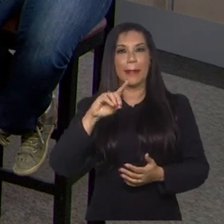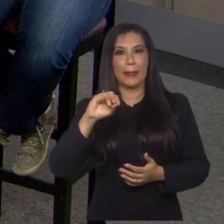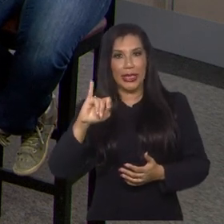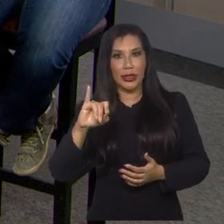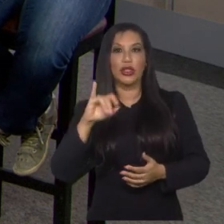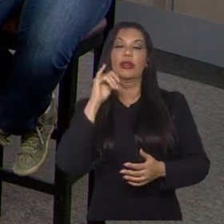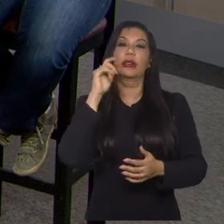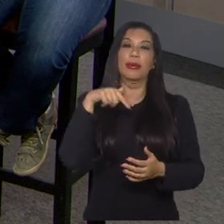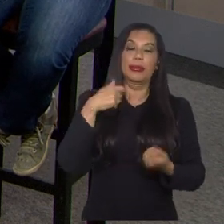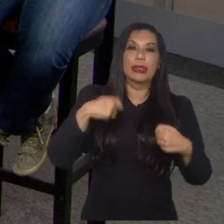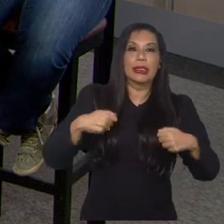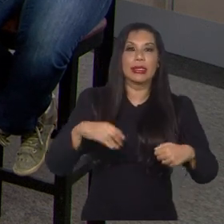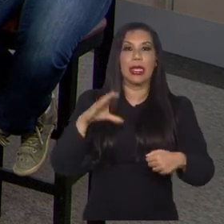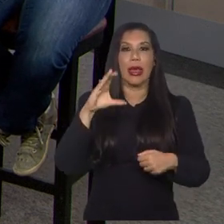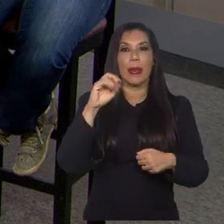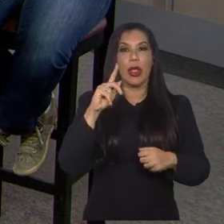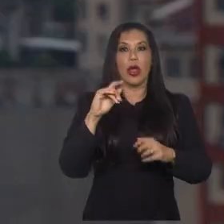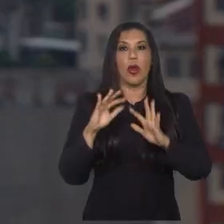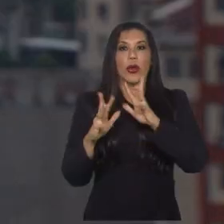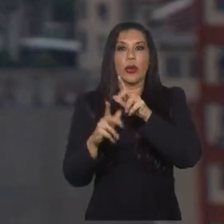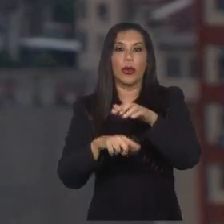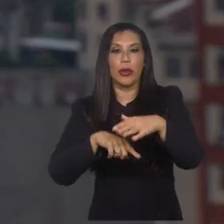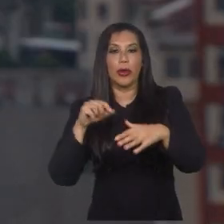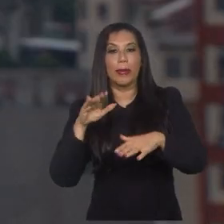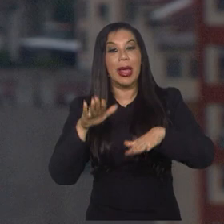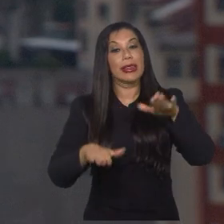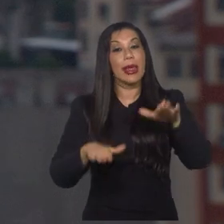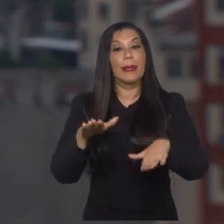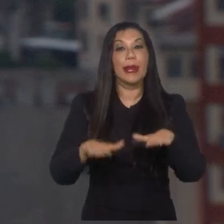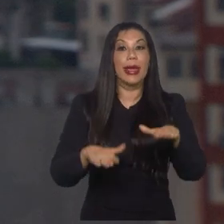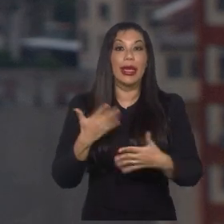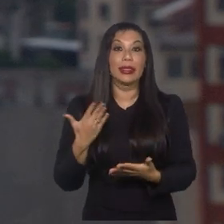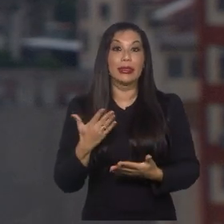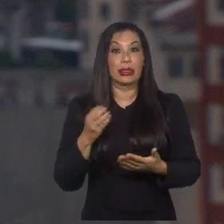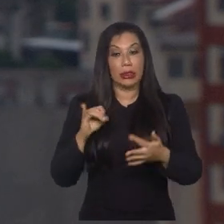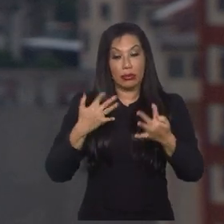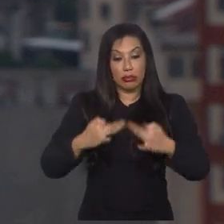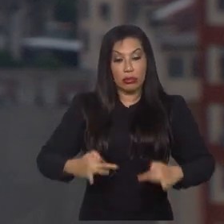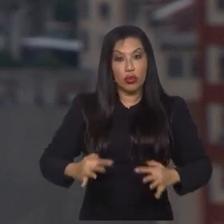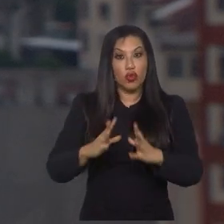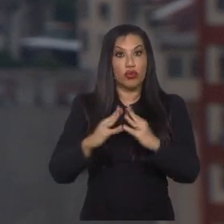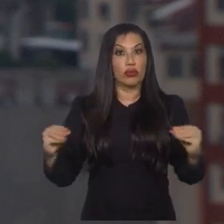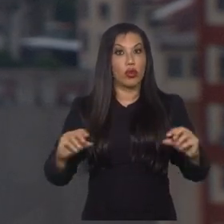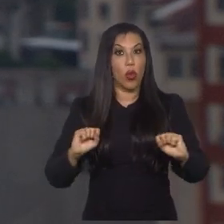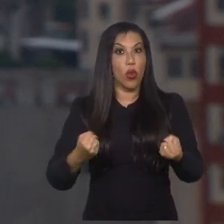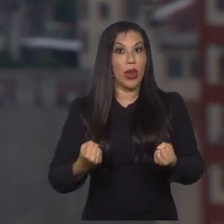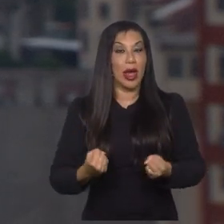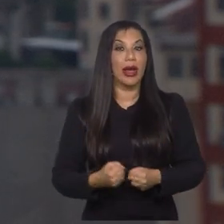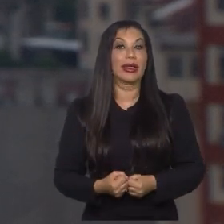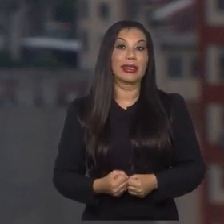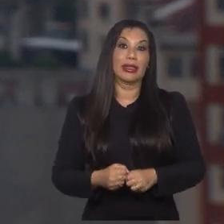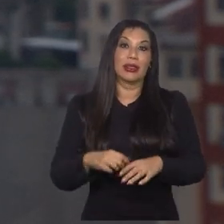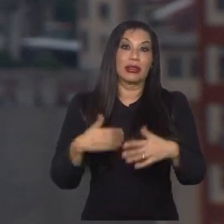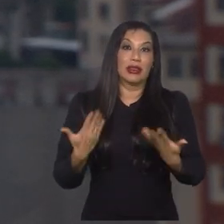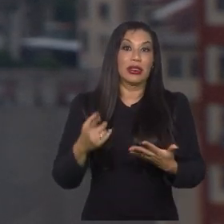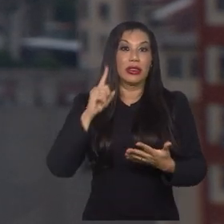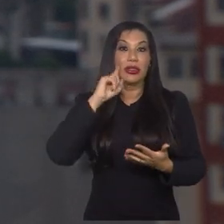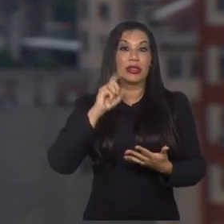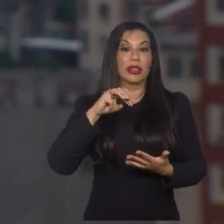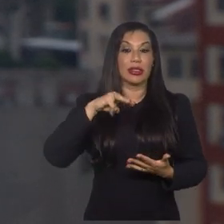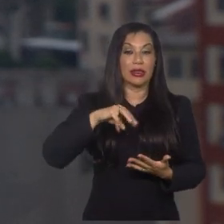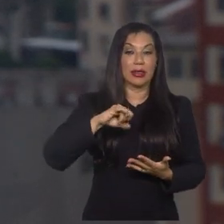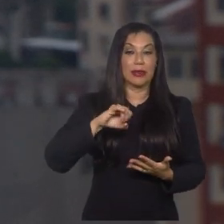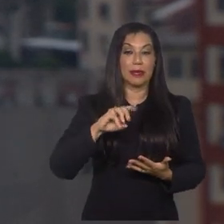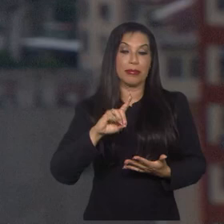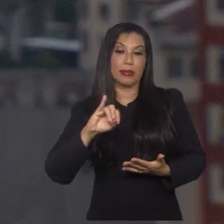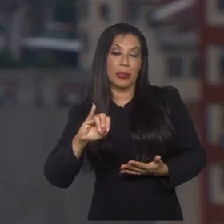tá precisando de uma Copa do Mundo há muito tempo. Mas vai depender do retorno dela de lesão. Sim. Então, eu não sei se a mídia vai conseguir